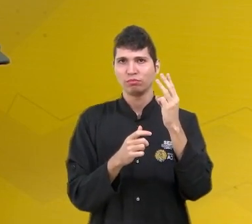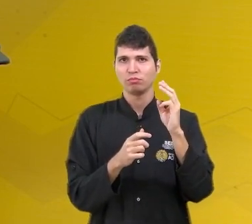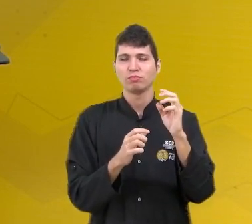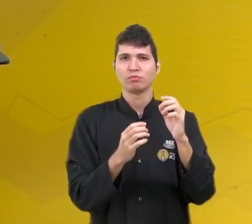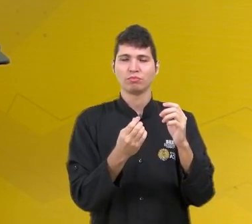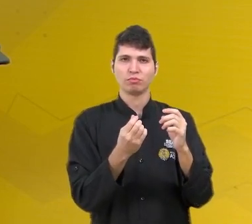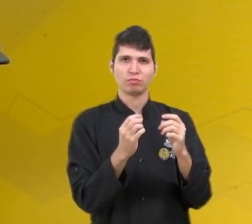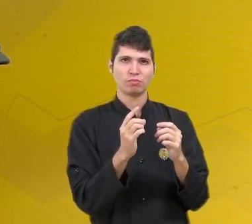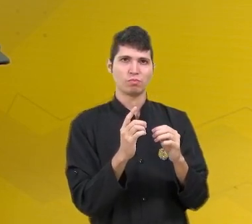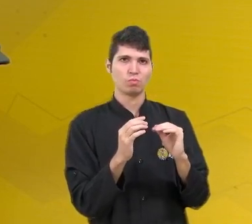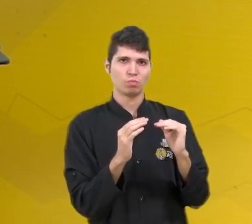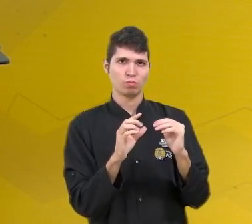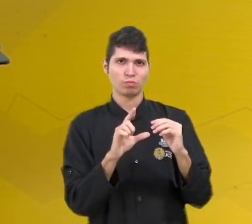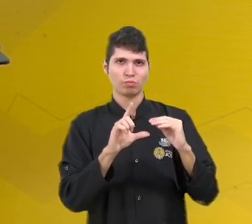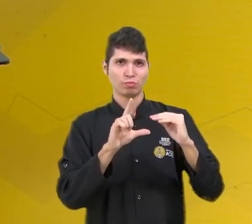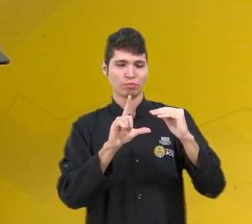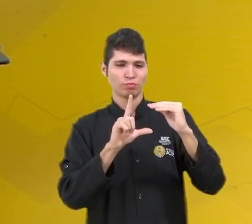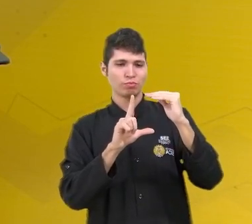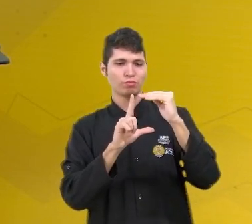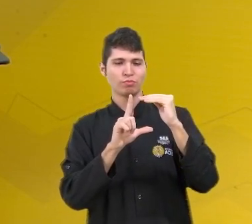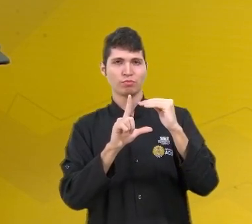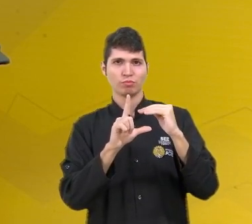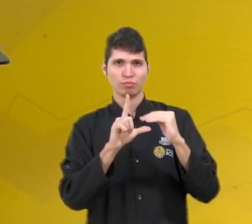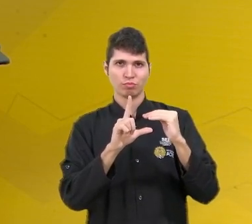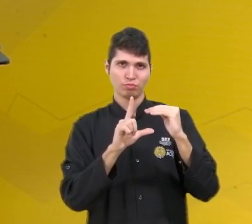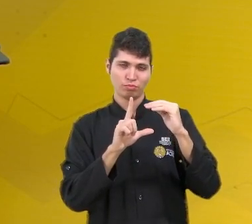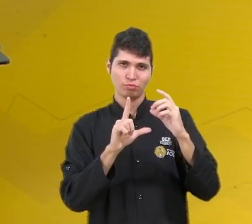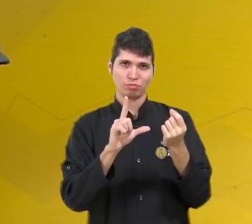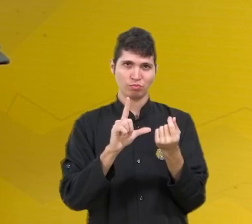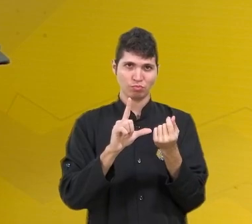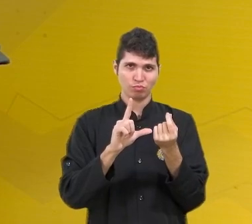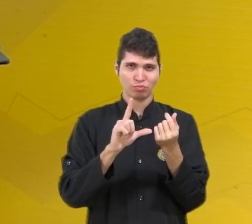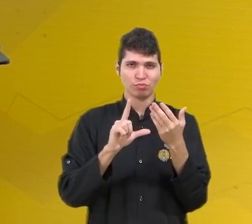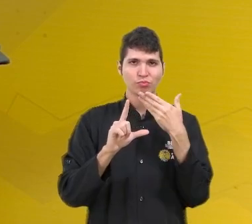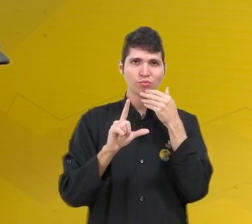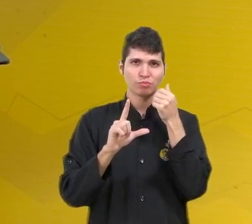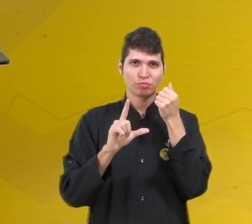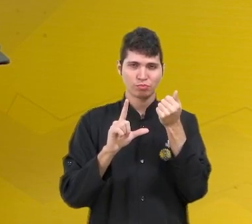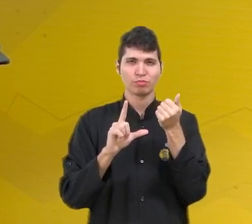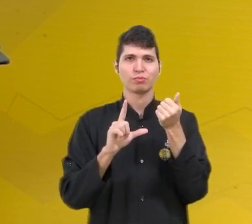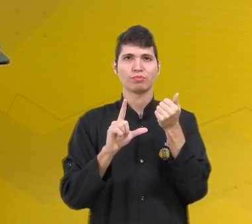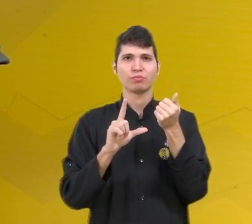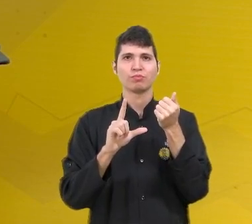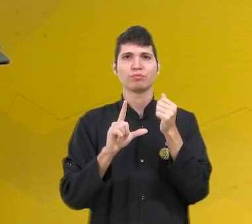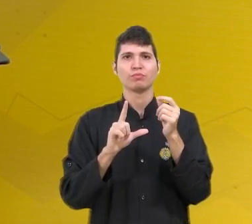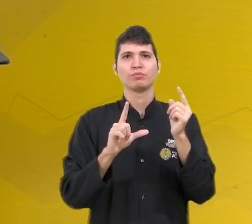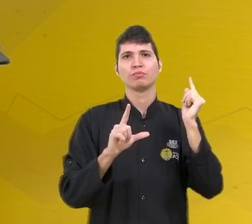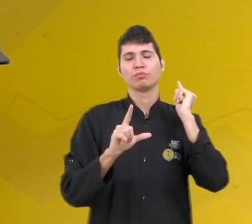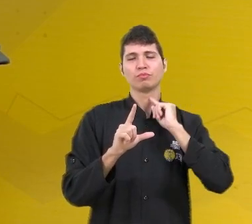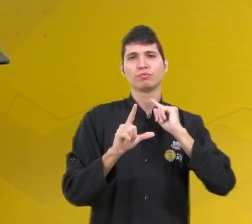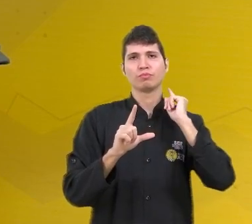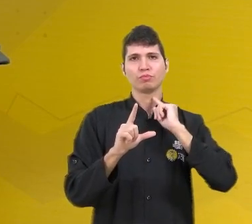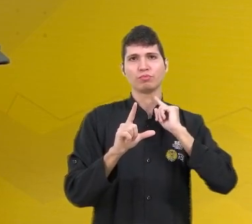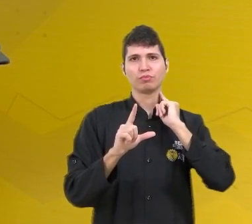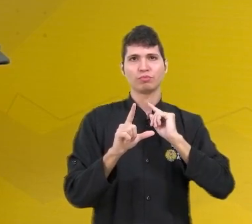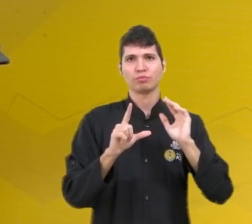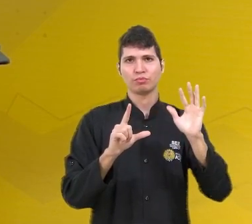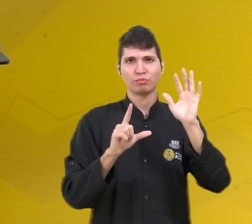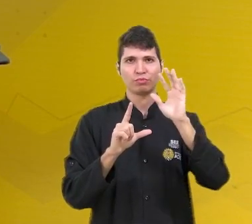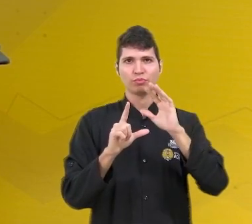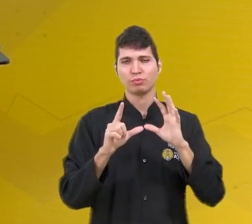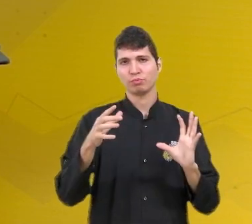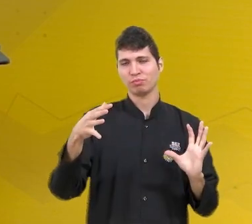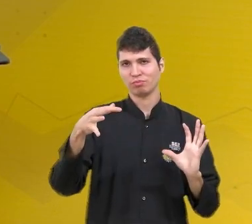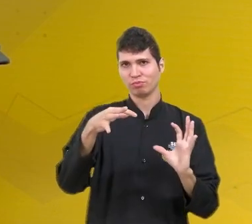Maranhão faz parte do Nordeste. E ali a pontinha de Minas Gerais também entra, né, nessa regionalização aí do